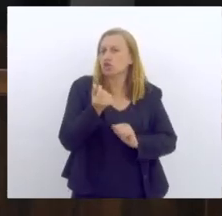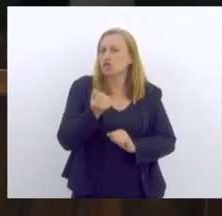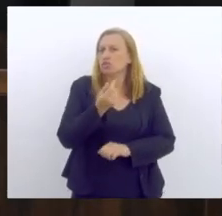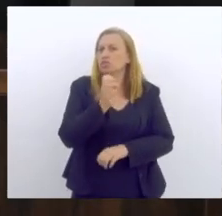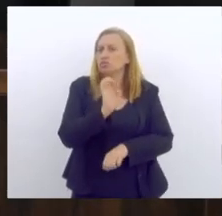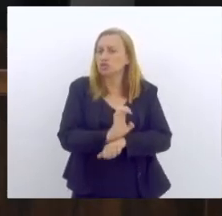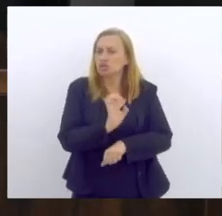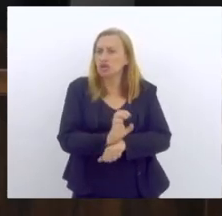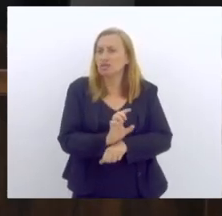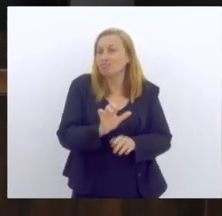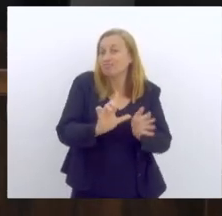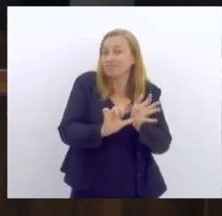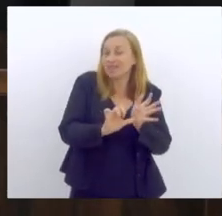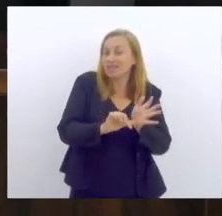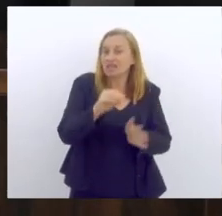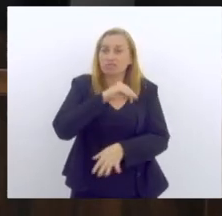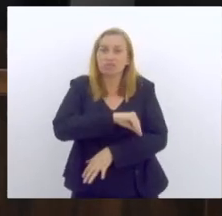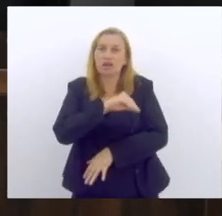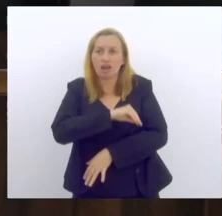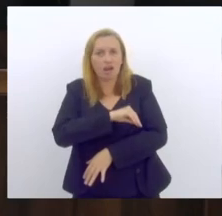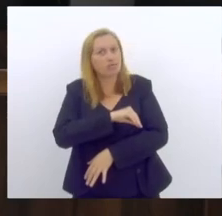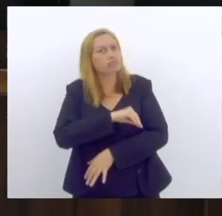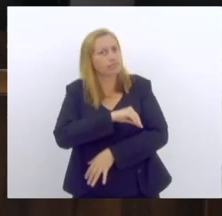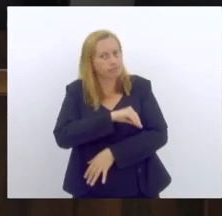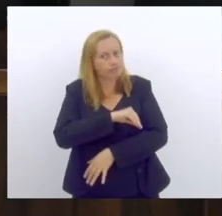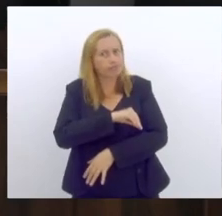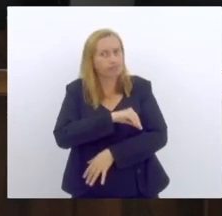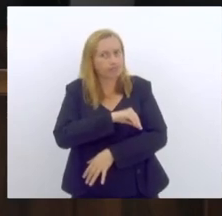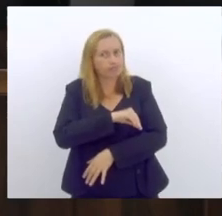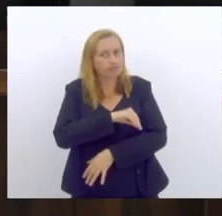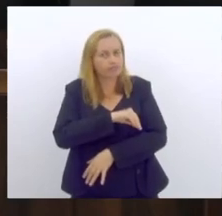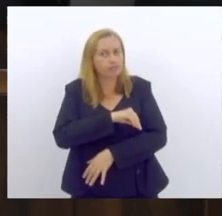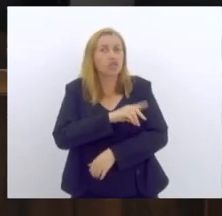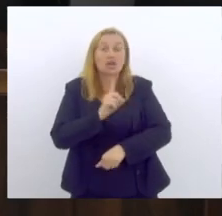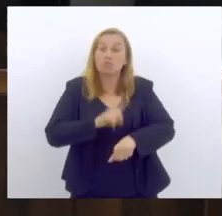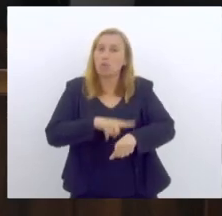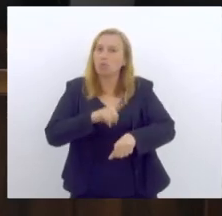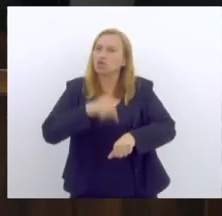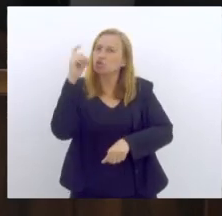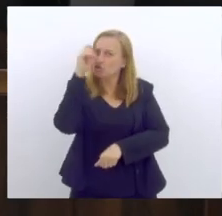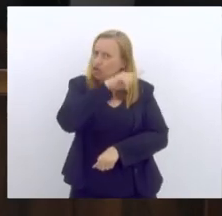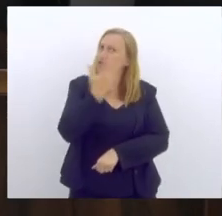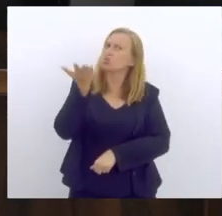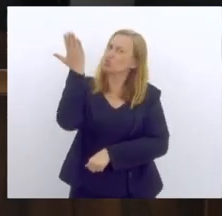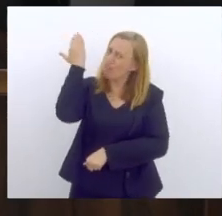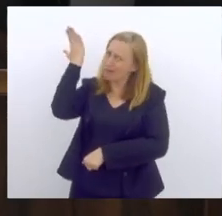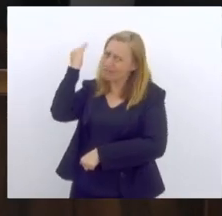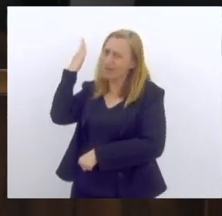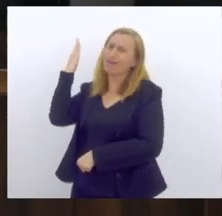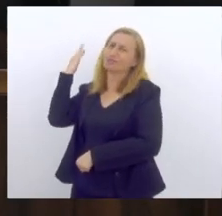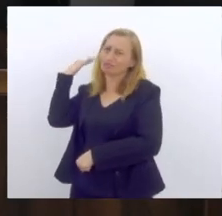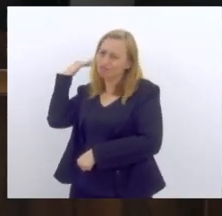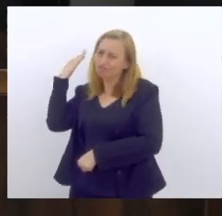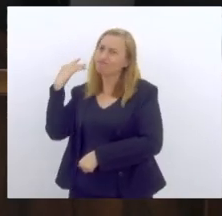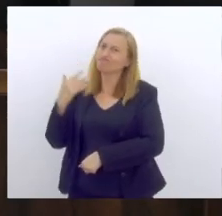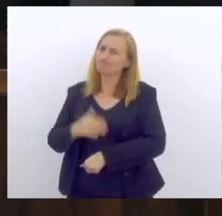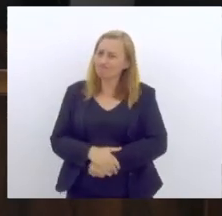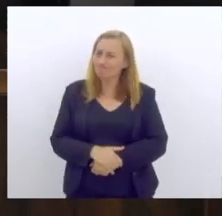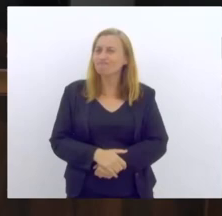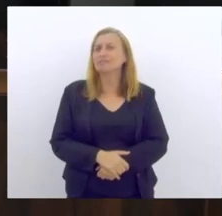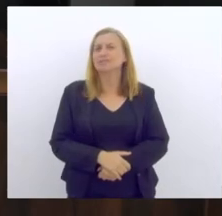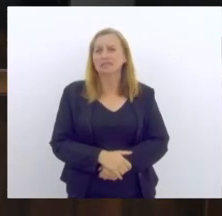salários atrasados a gente assume aquele momento difícil onde o Pezão tava se recuperando do Câncer